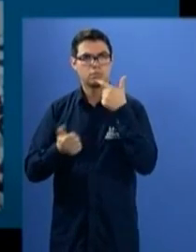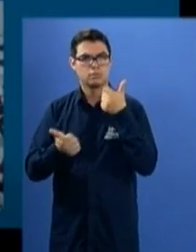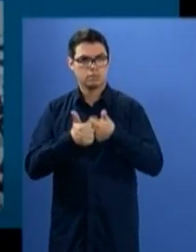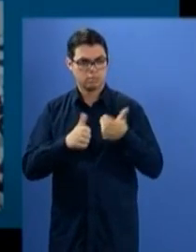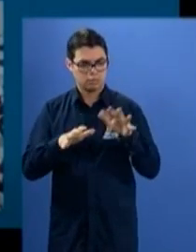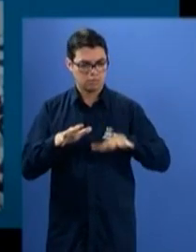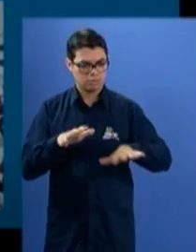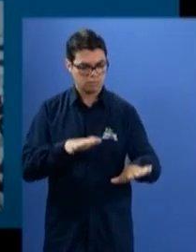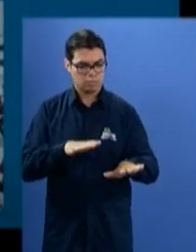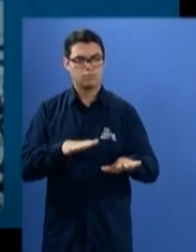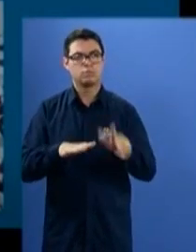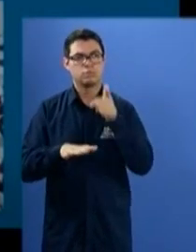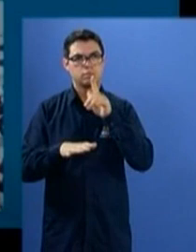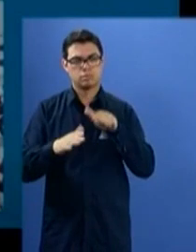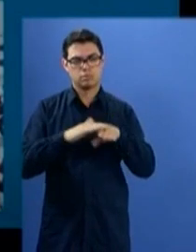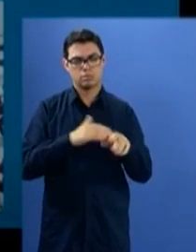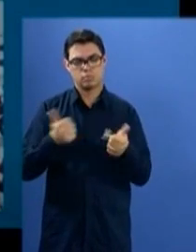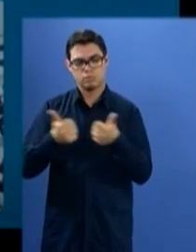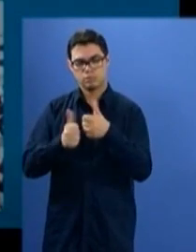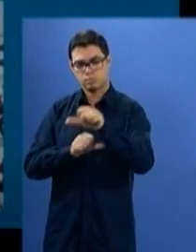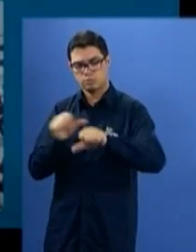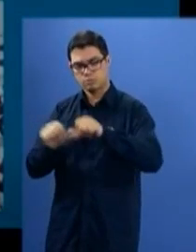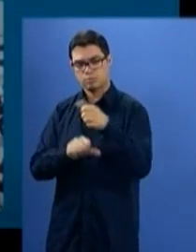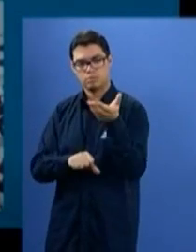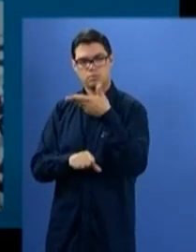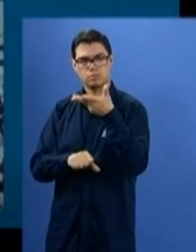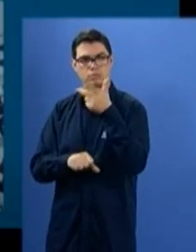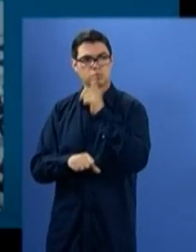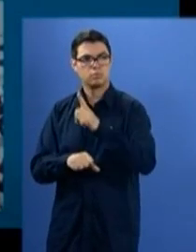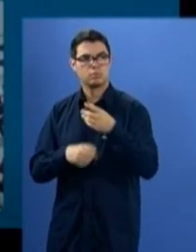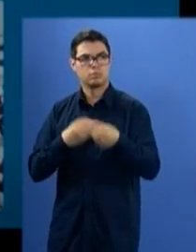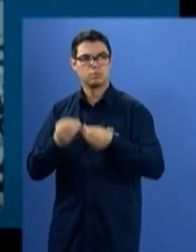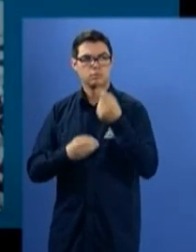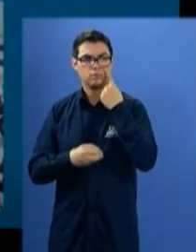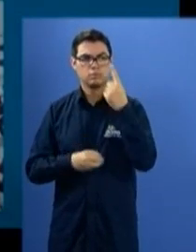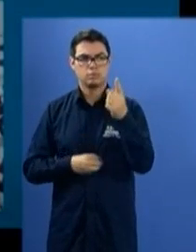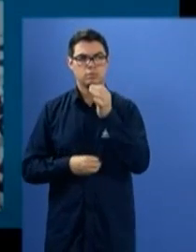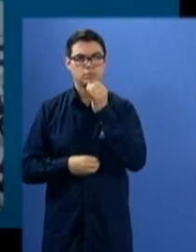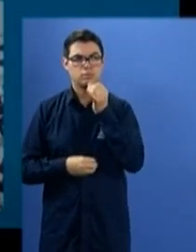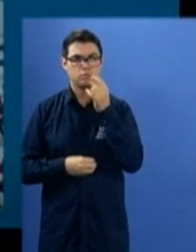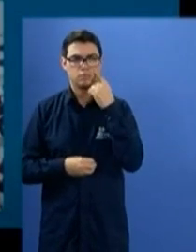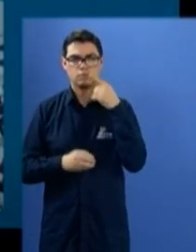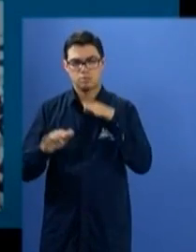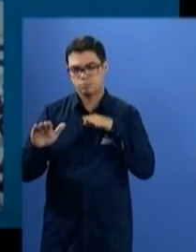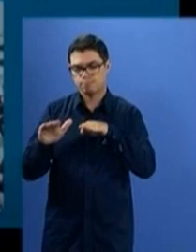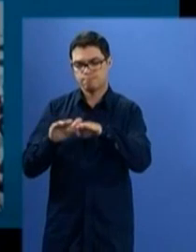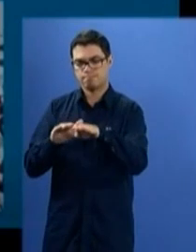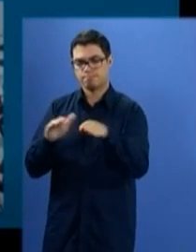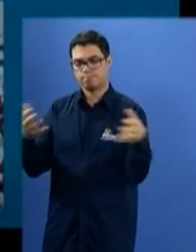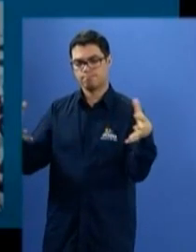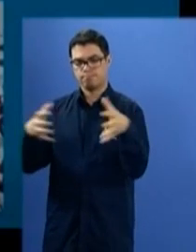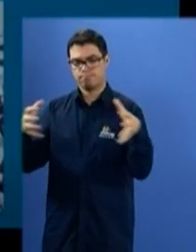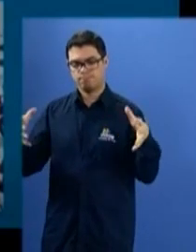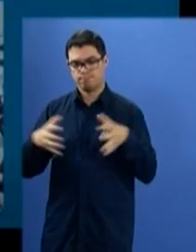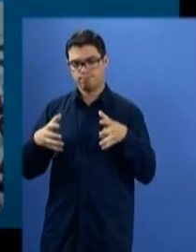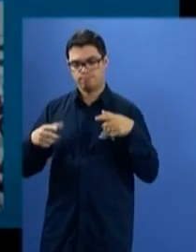ao lado da máquina para que essa troca seja rápida. Como no nosso exemplo, quando o piloto está se direcionando